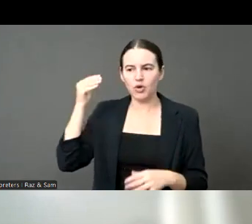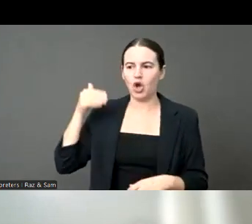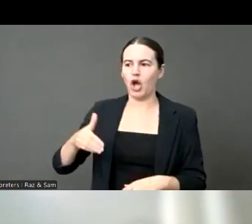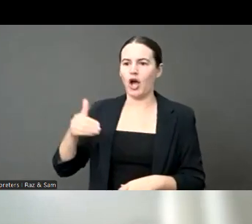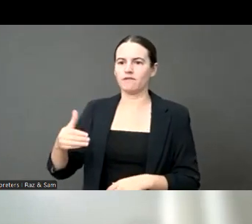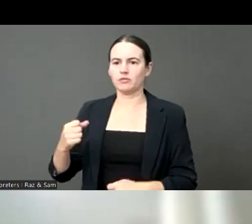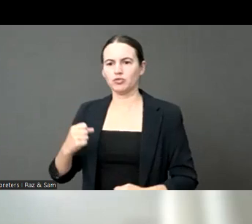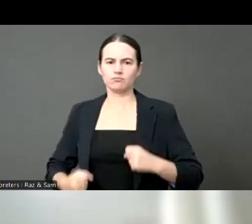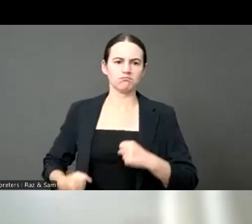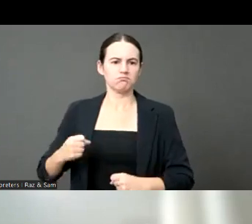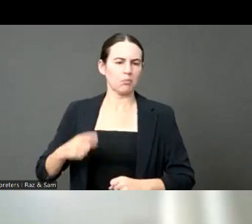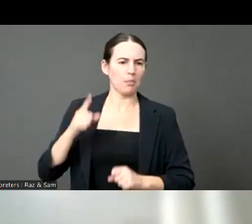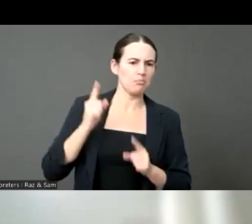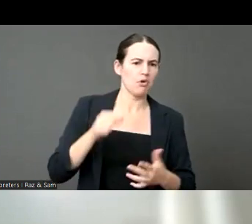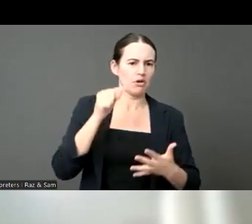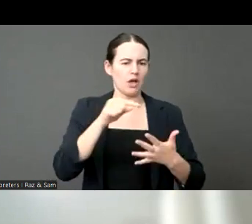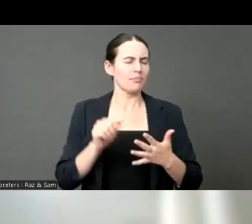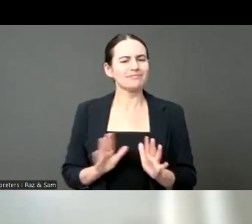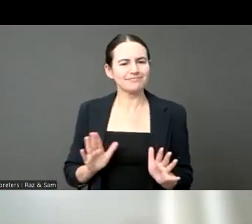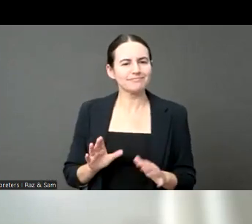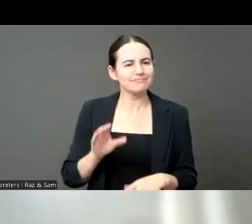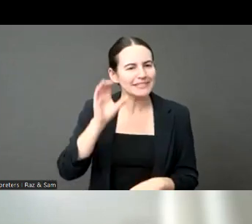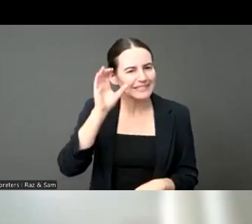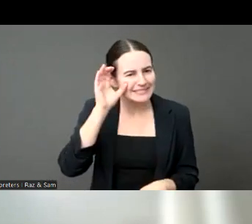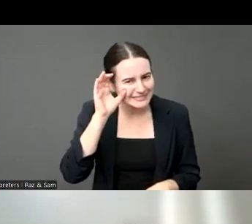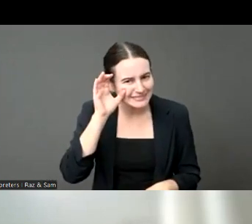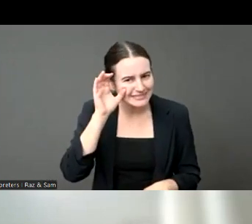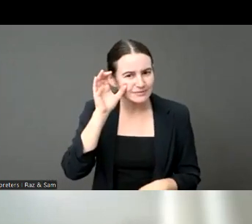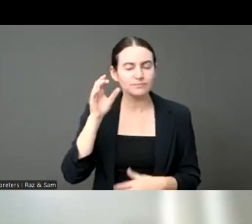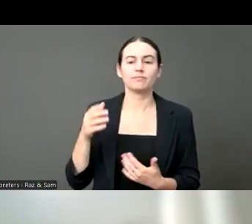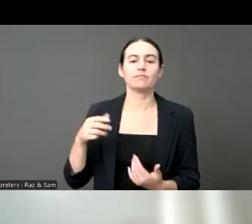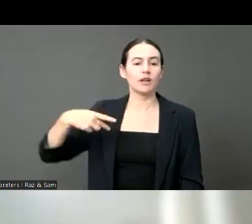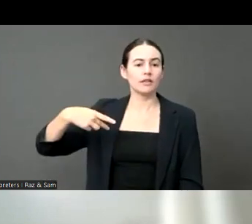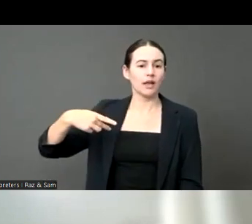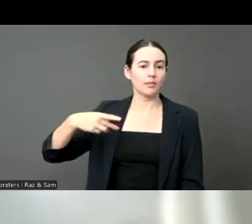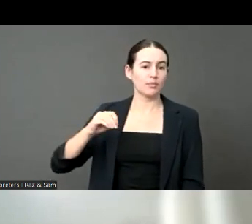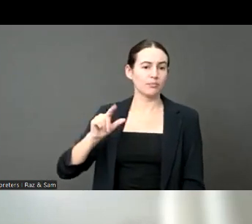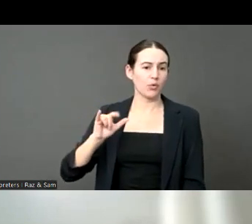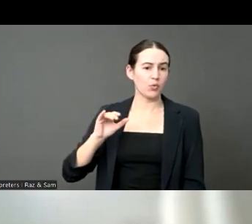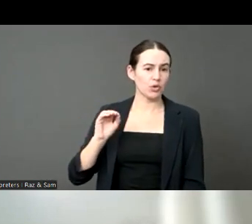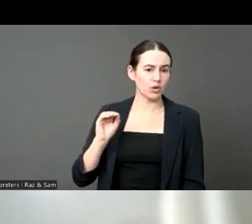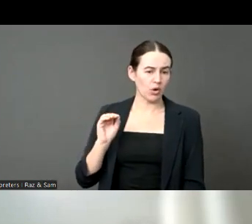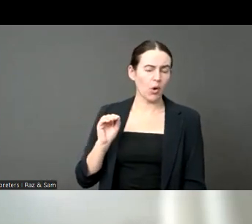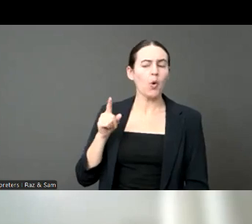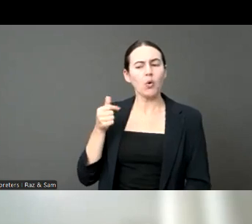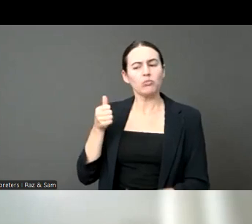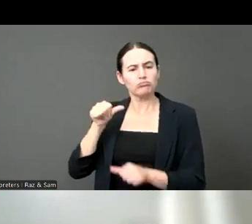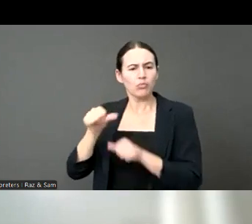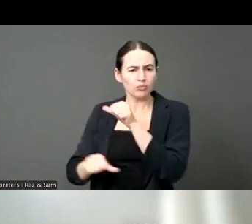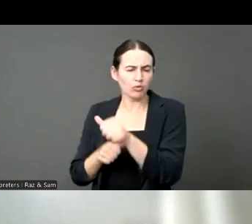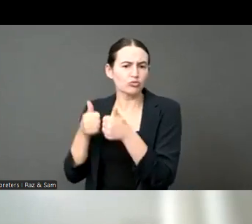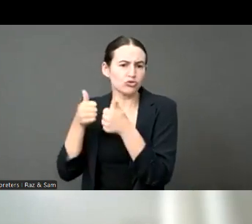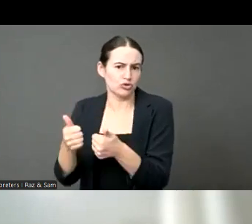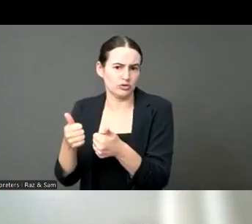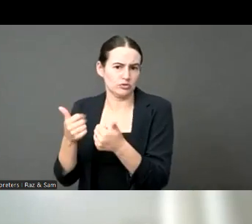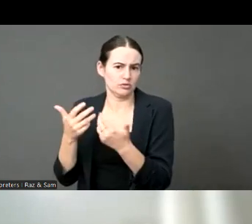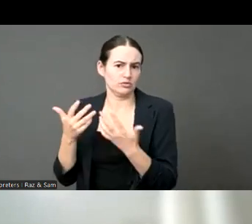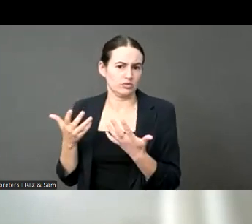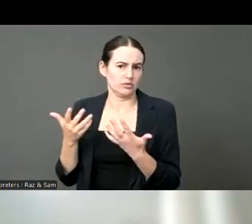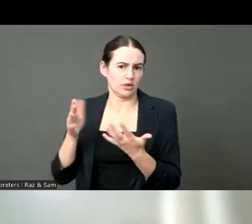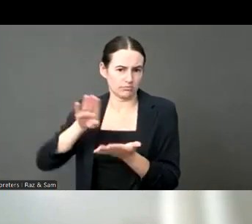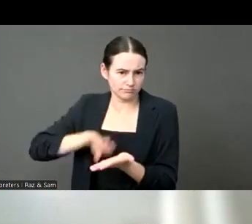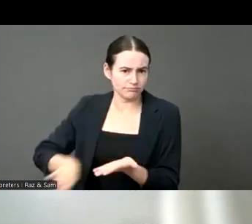suas relações para cada iniciativa que eram das pessoas que financiavam, das organizações que financiavam, para obter